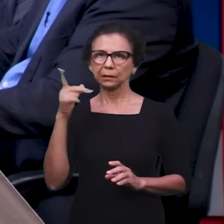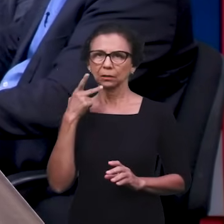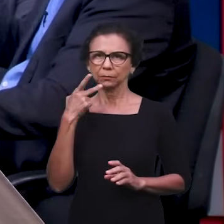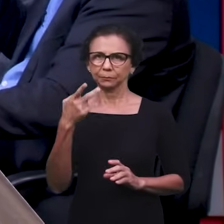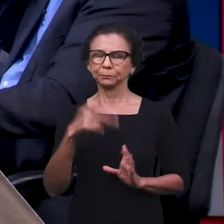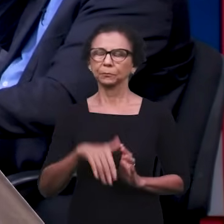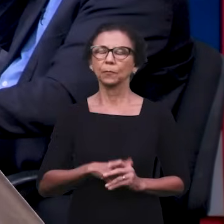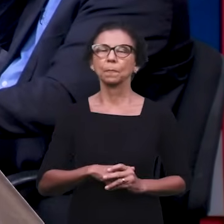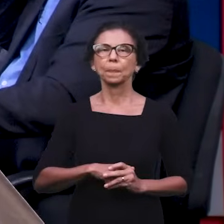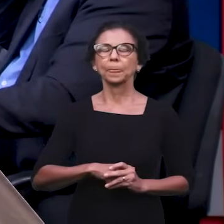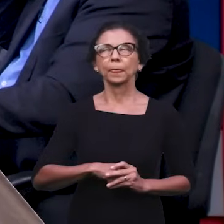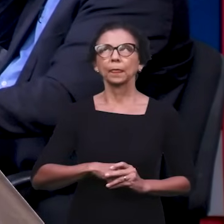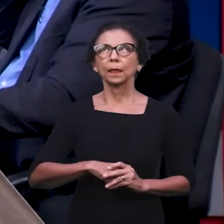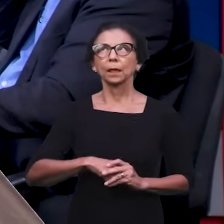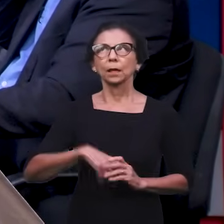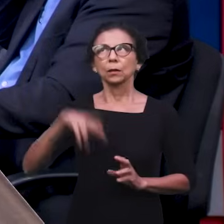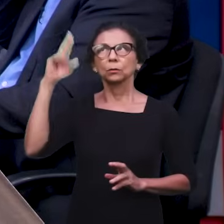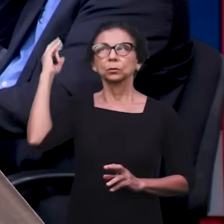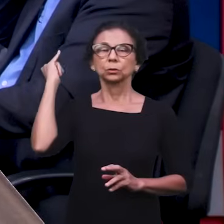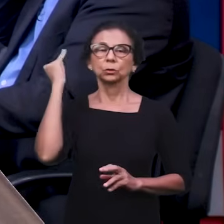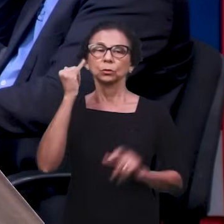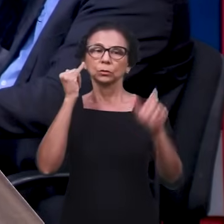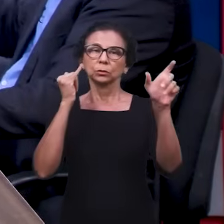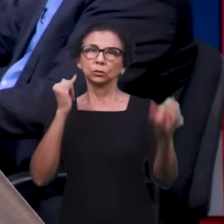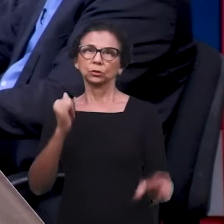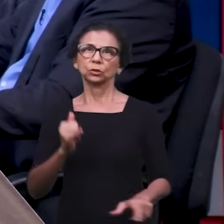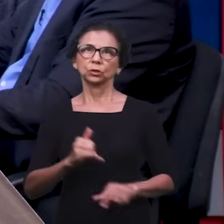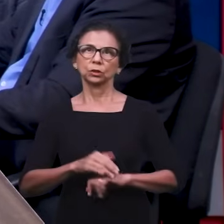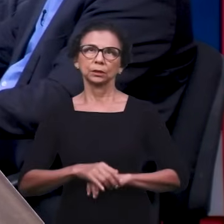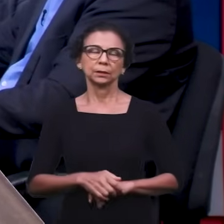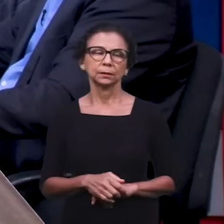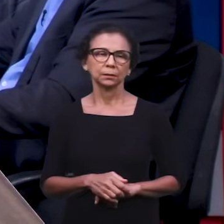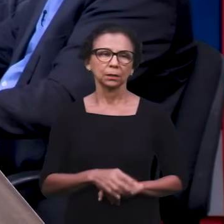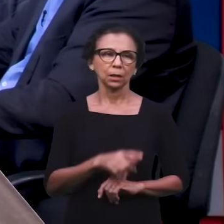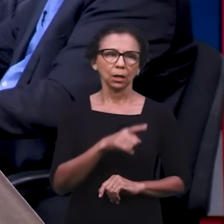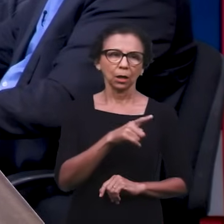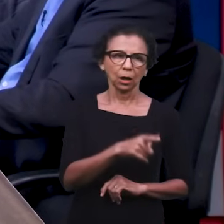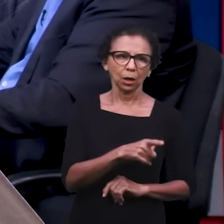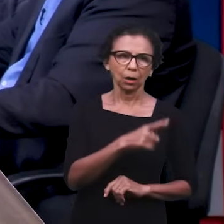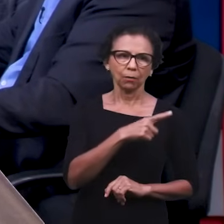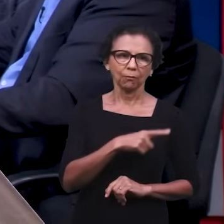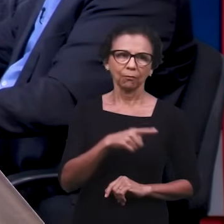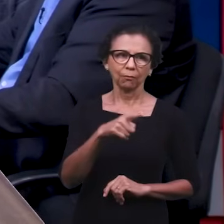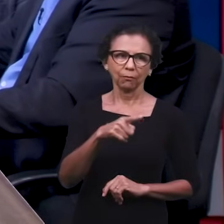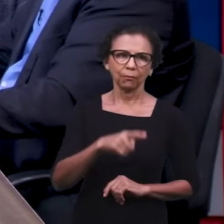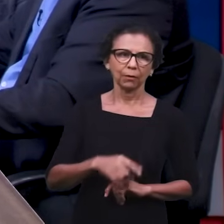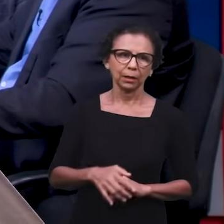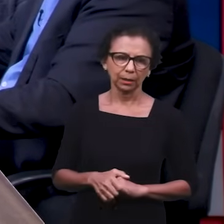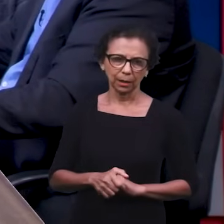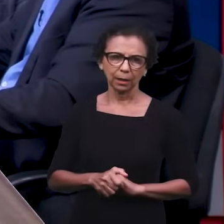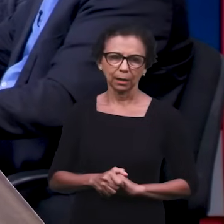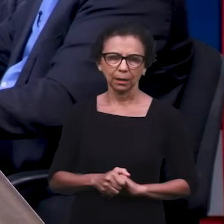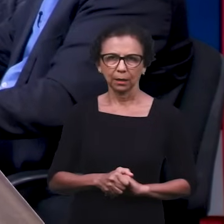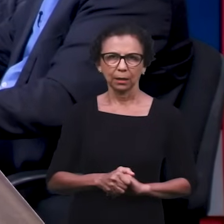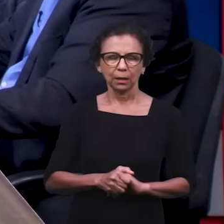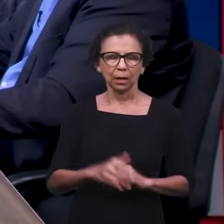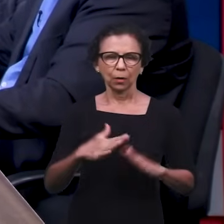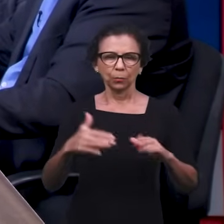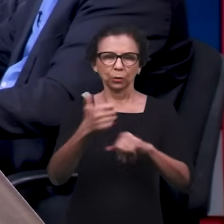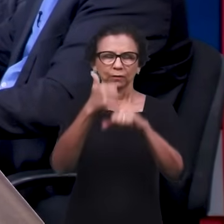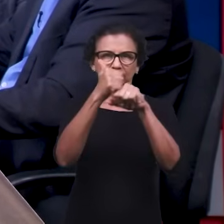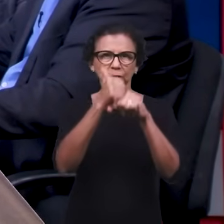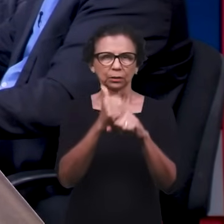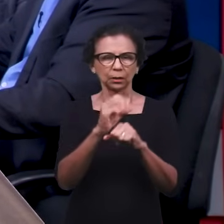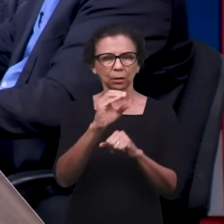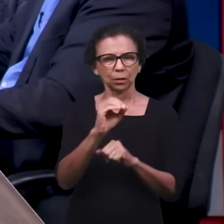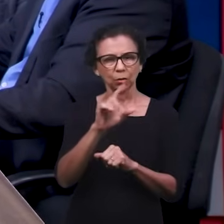palavra do Senhor diz assim, o Senhor, pois, me disse, arroja isso ao oleiro, esse belo preço em